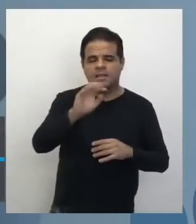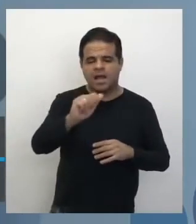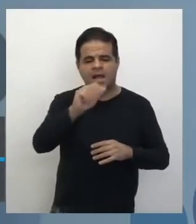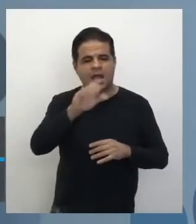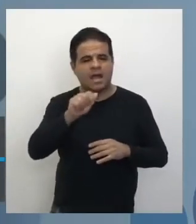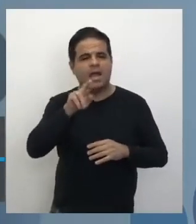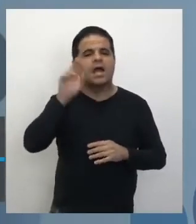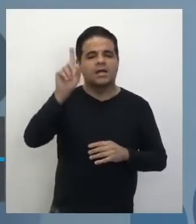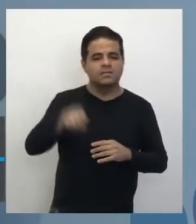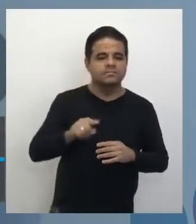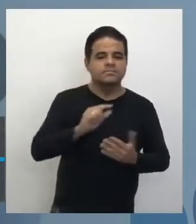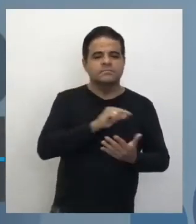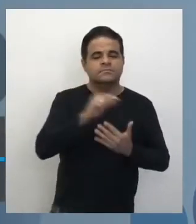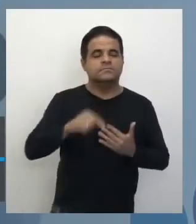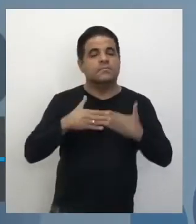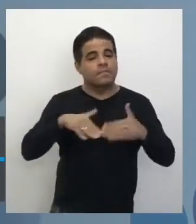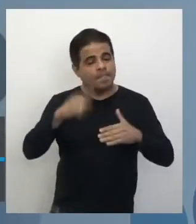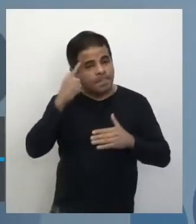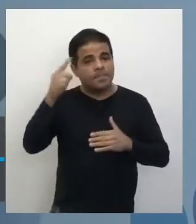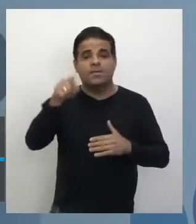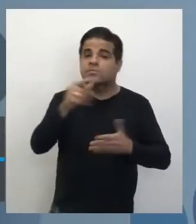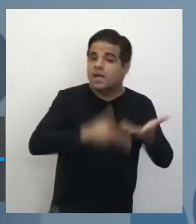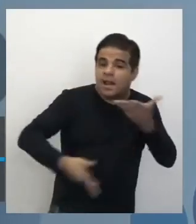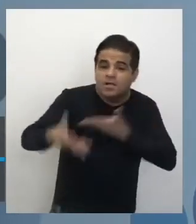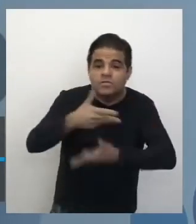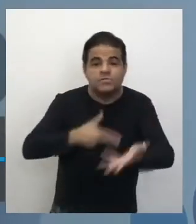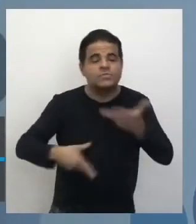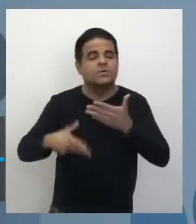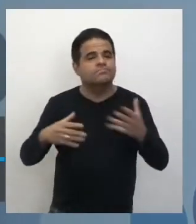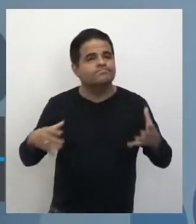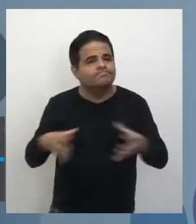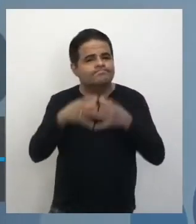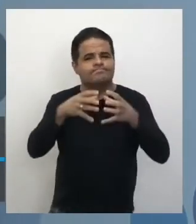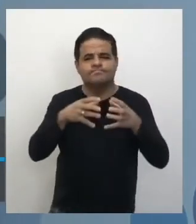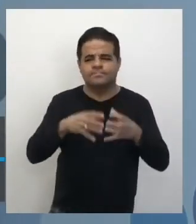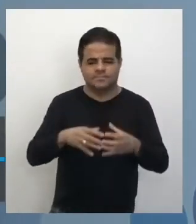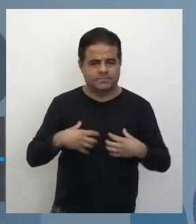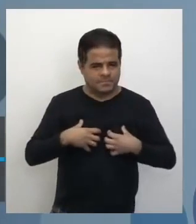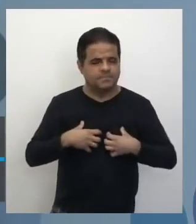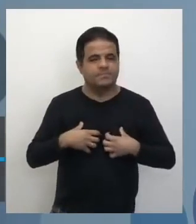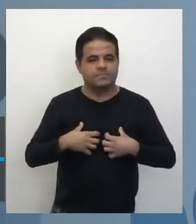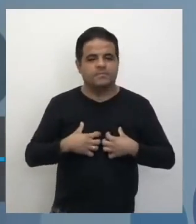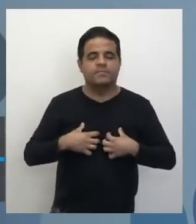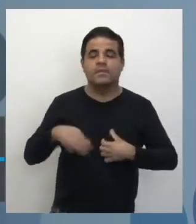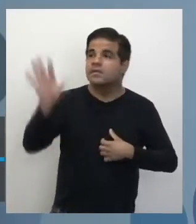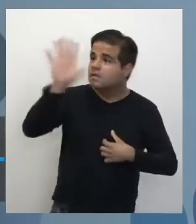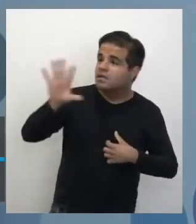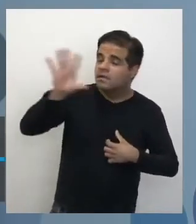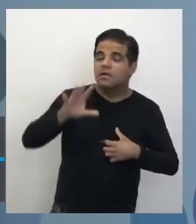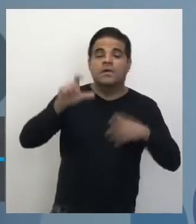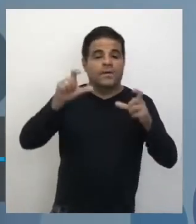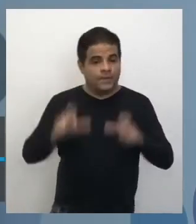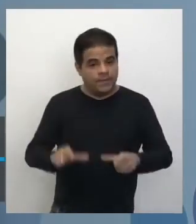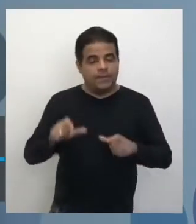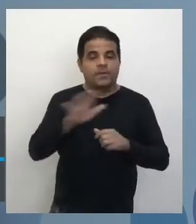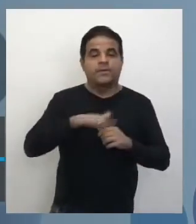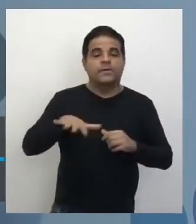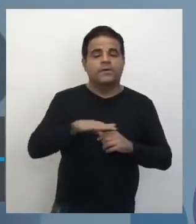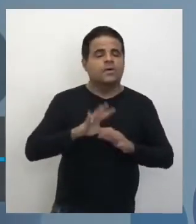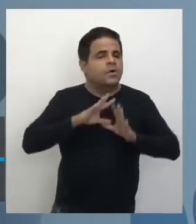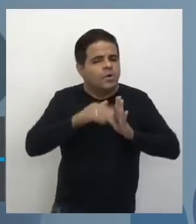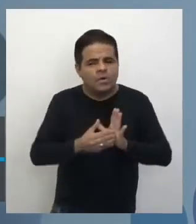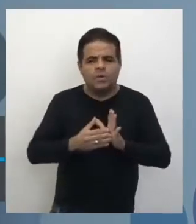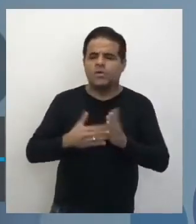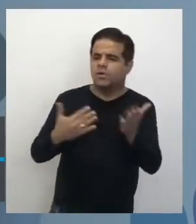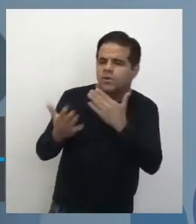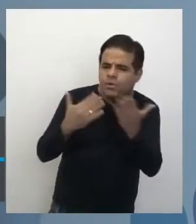professor Anderson falou de Bufete. E a ideia é que você relacione esta imagem, esse lugar, com tudo aquilo que a